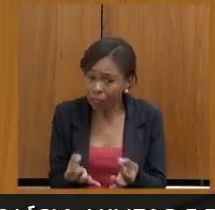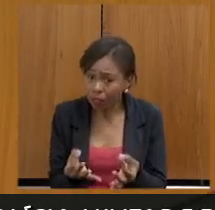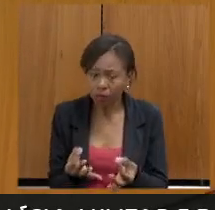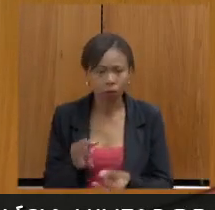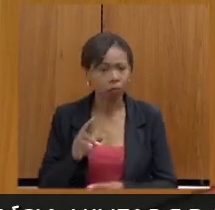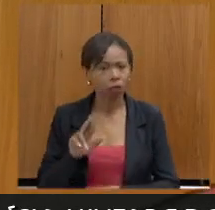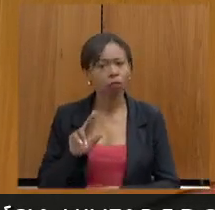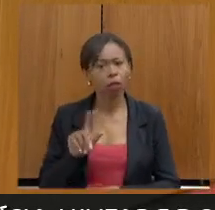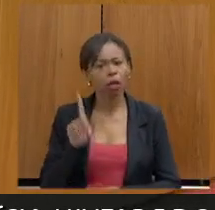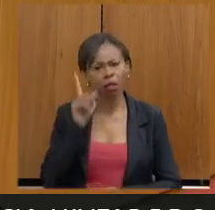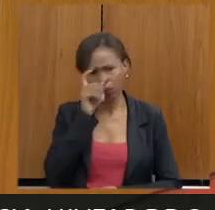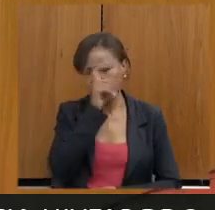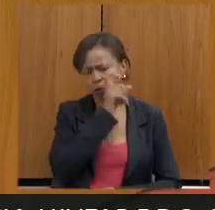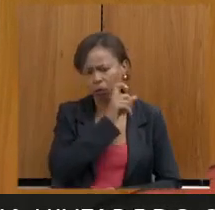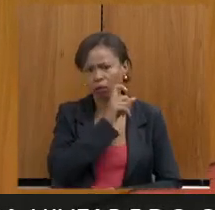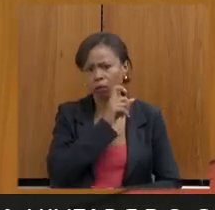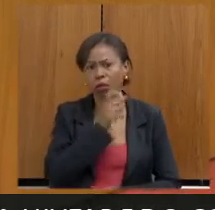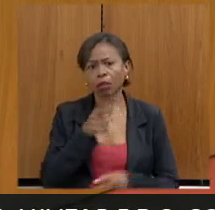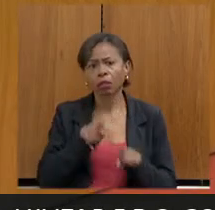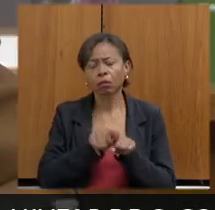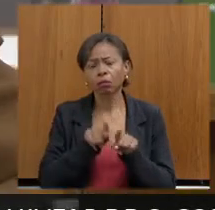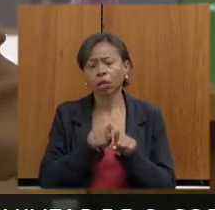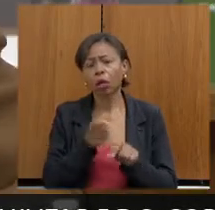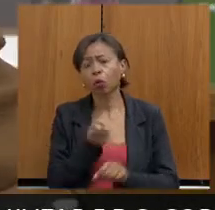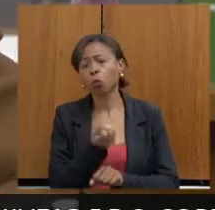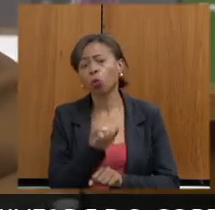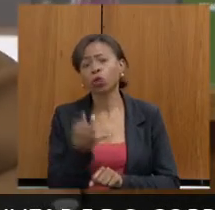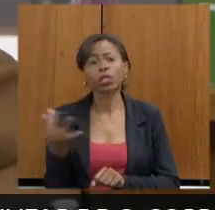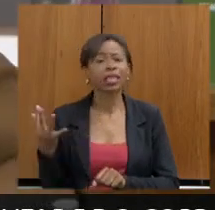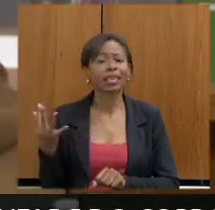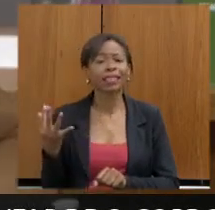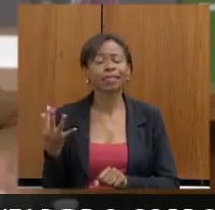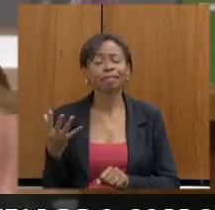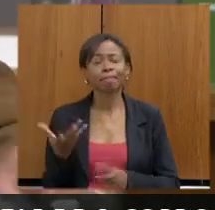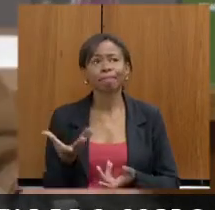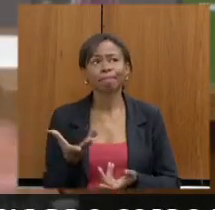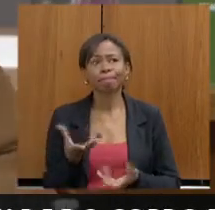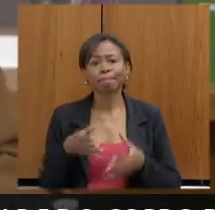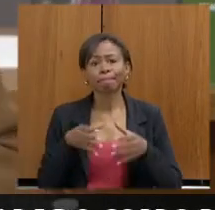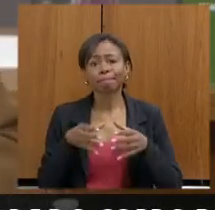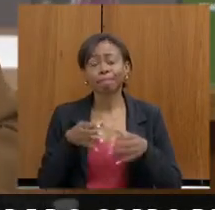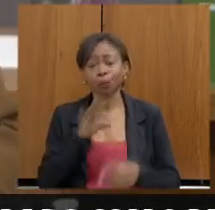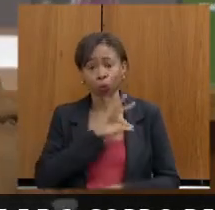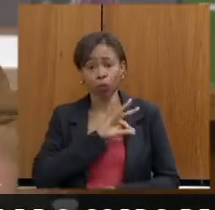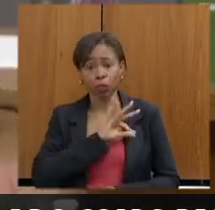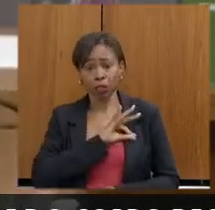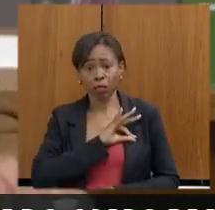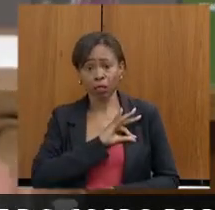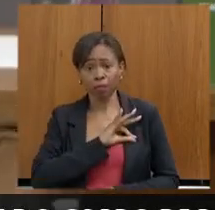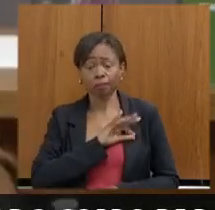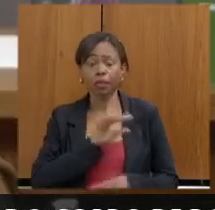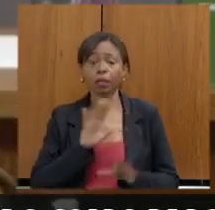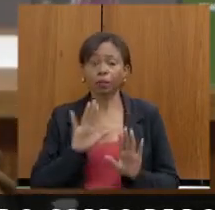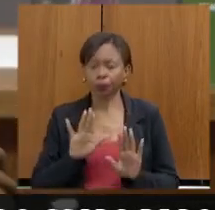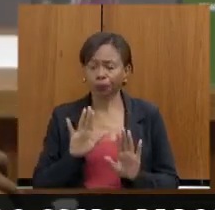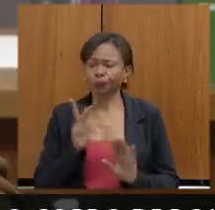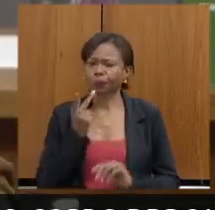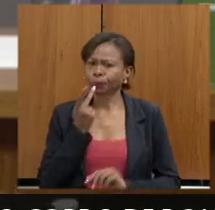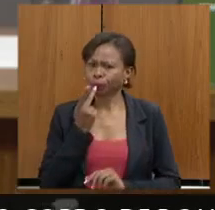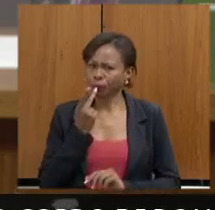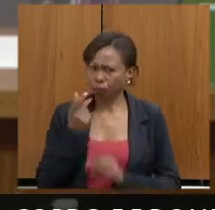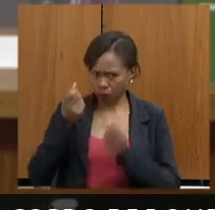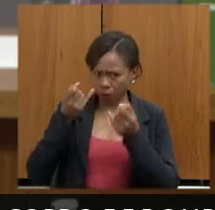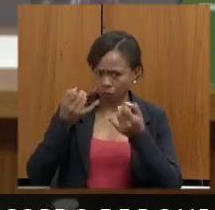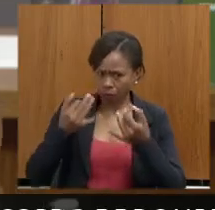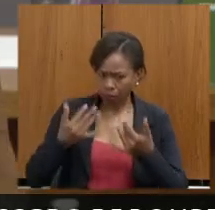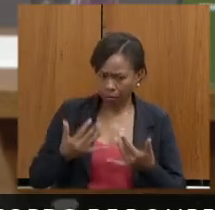fim senhora com relação ao efetivo a gente falou também nós fizemos algumas inclusões que a gente aceitou aqui e aí eu